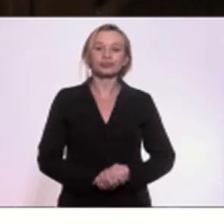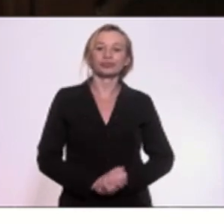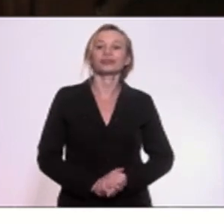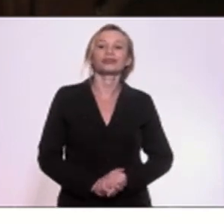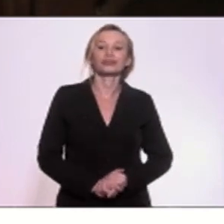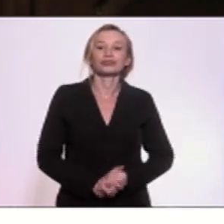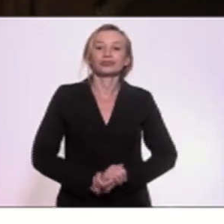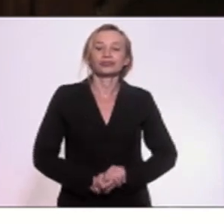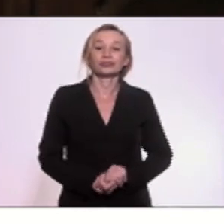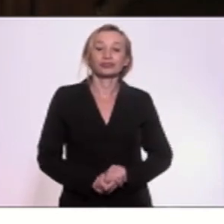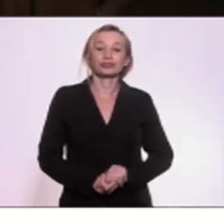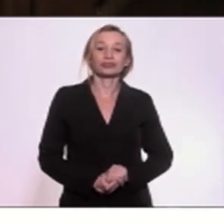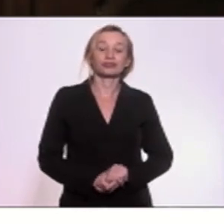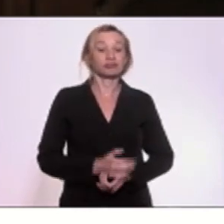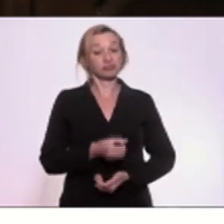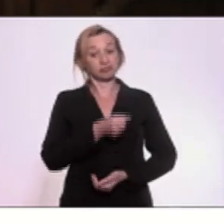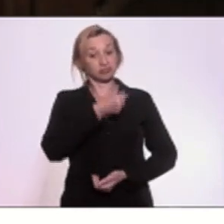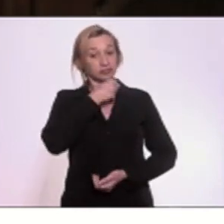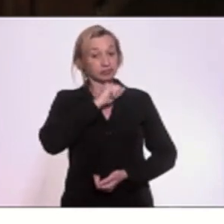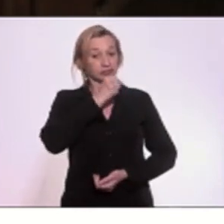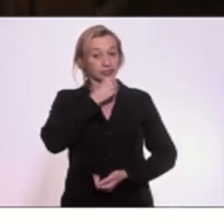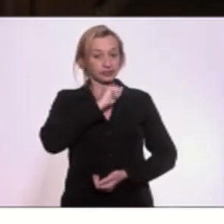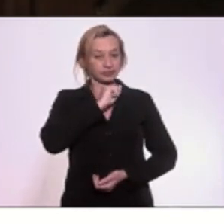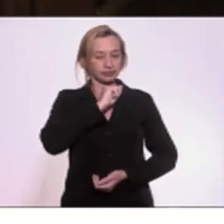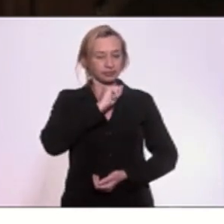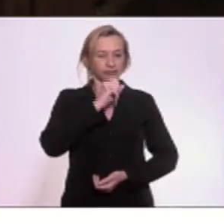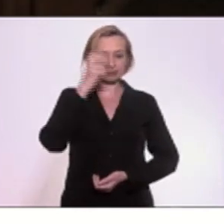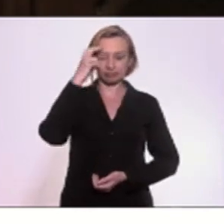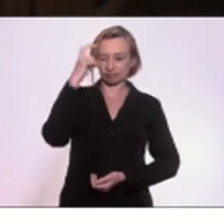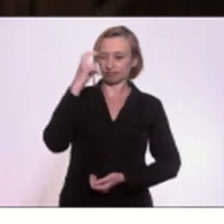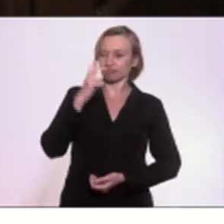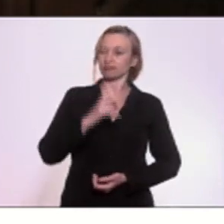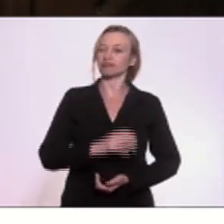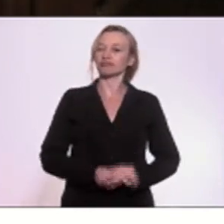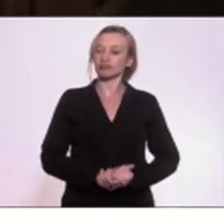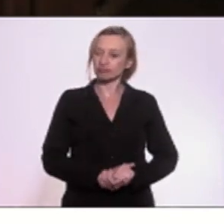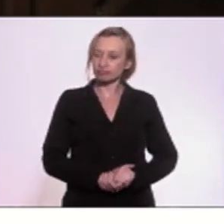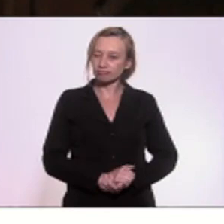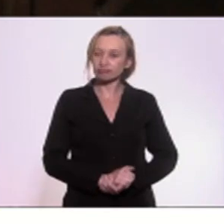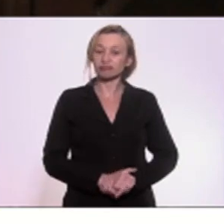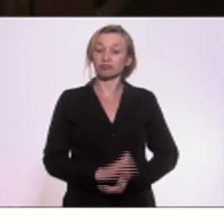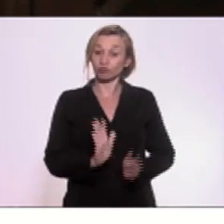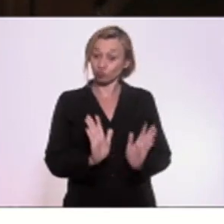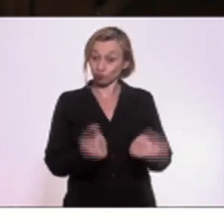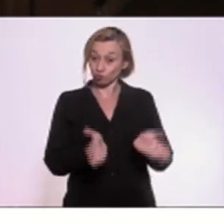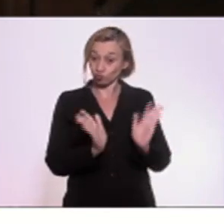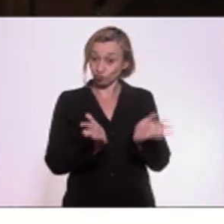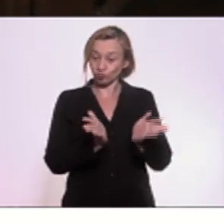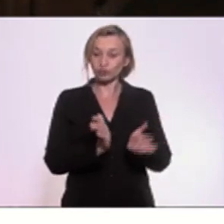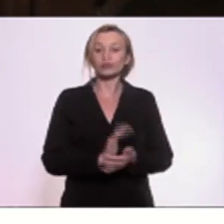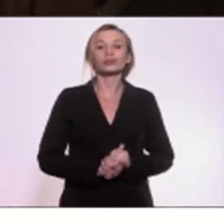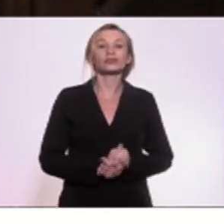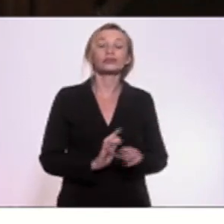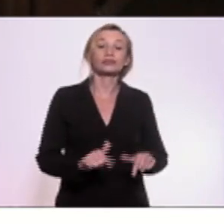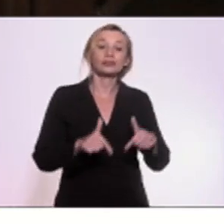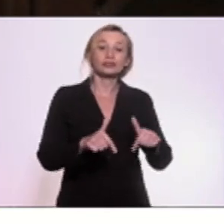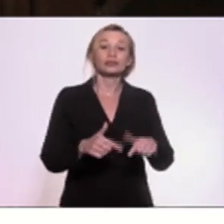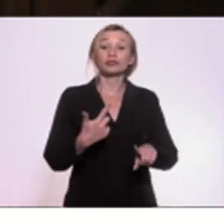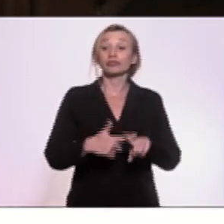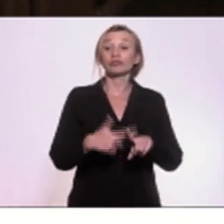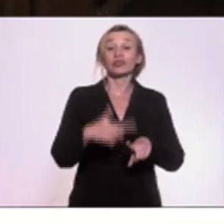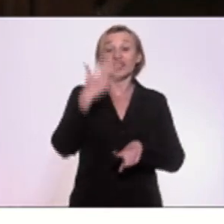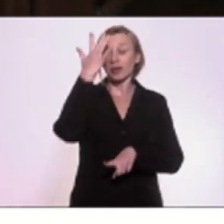enquanto os mais velhos e mais sábios atuam hoje porque o amanhã